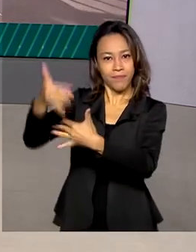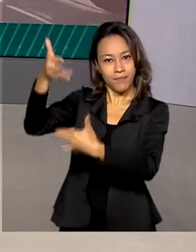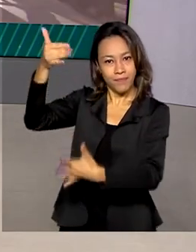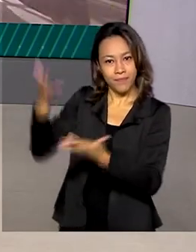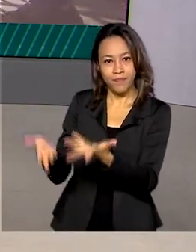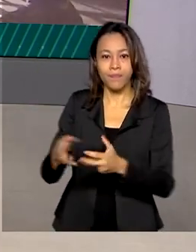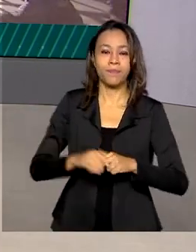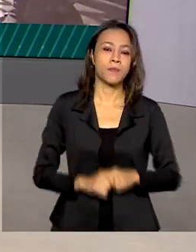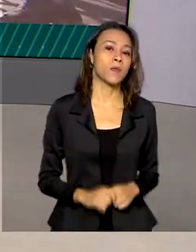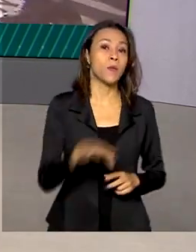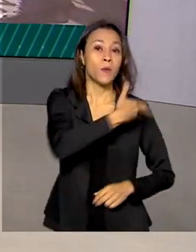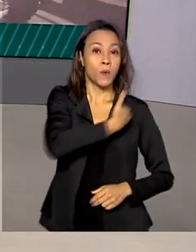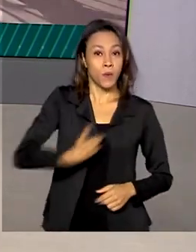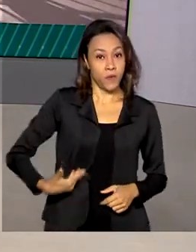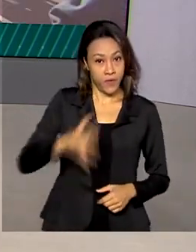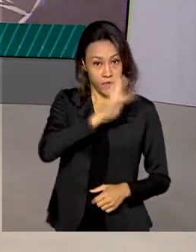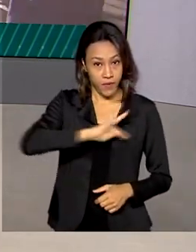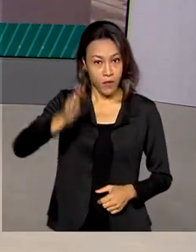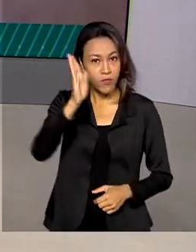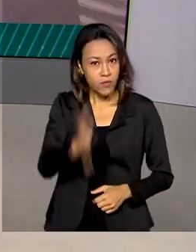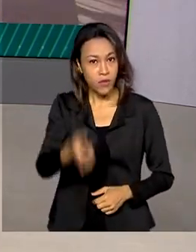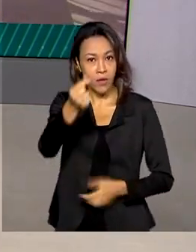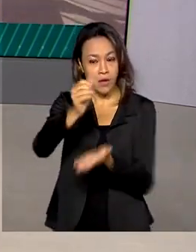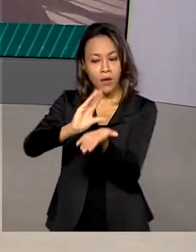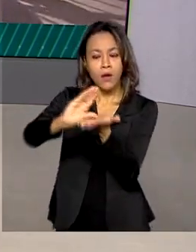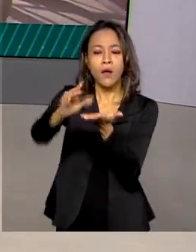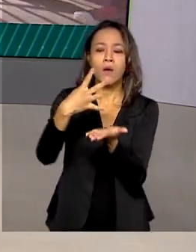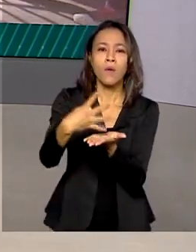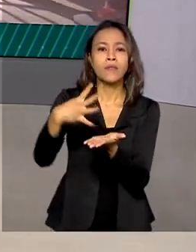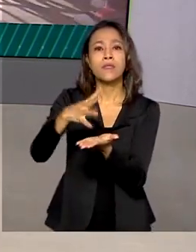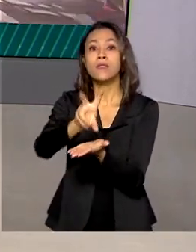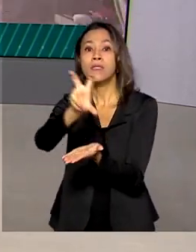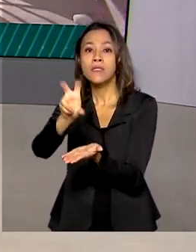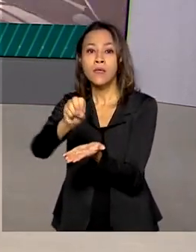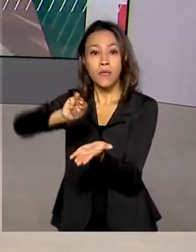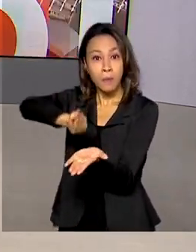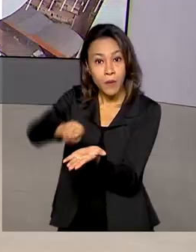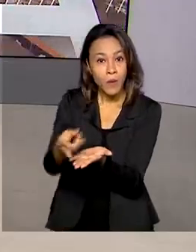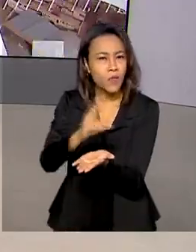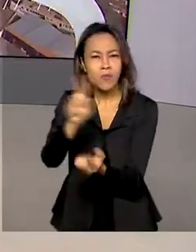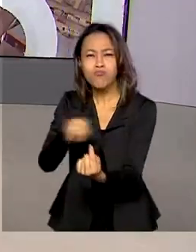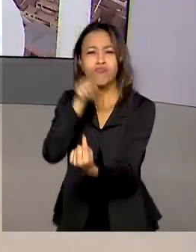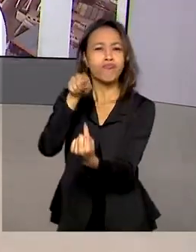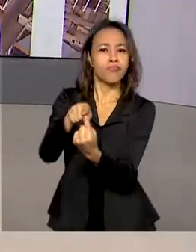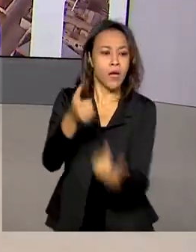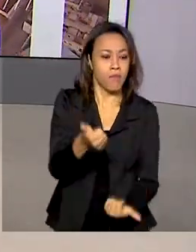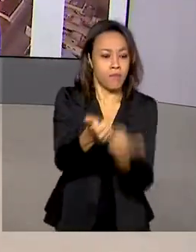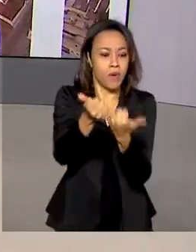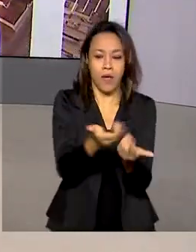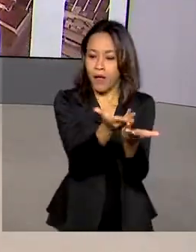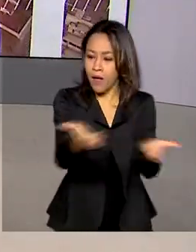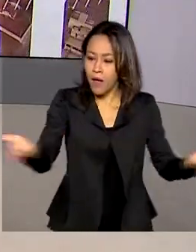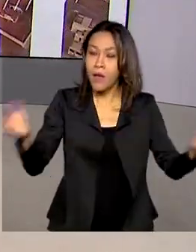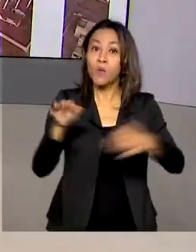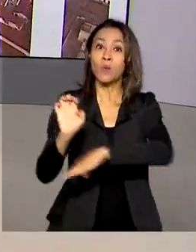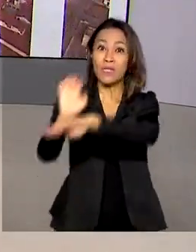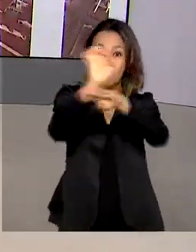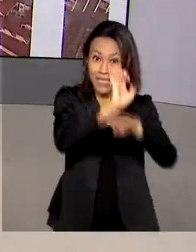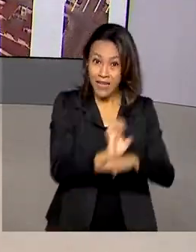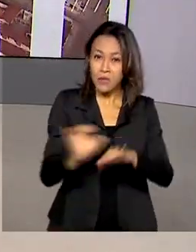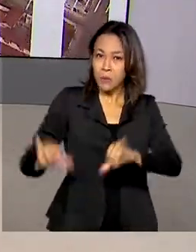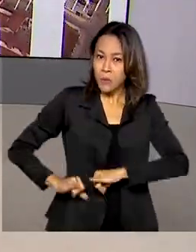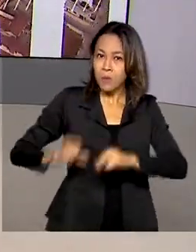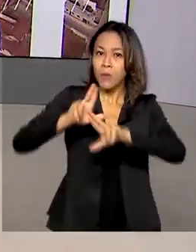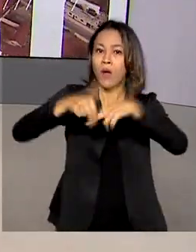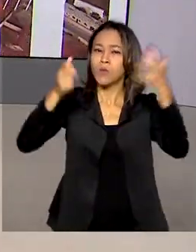O governo federal liberou 450 milhões de reais para ações de socorro e assistência aos estados atingidos pela